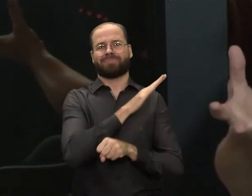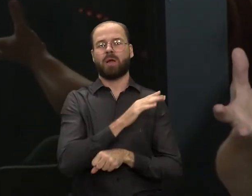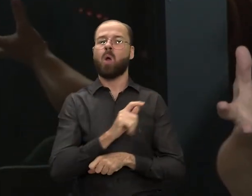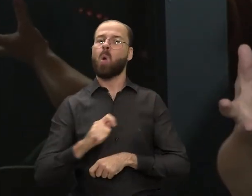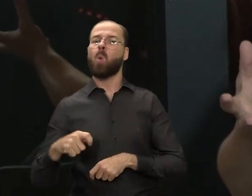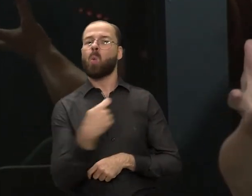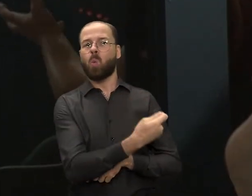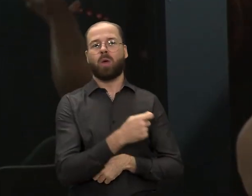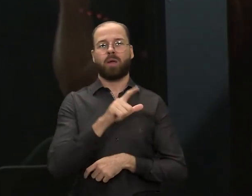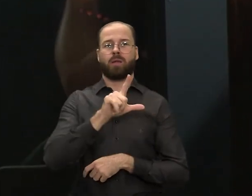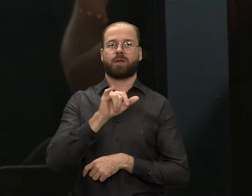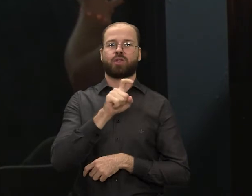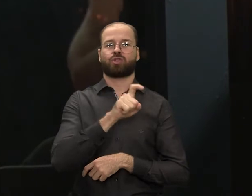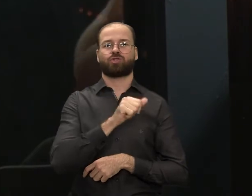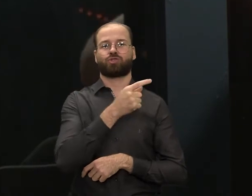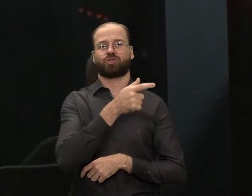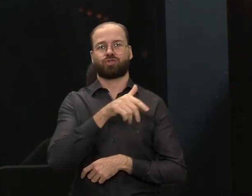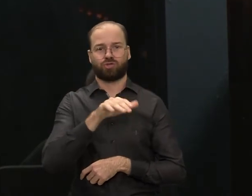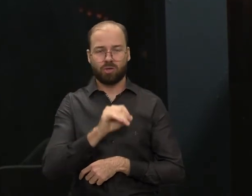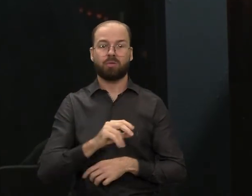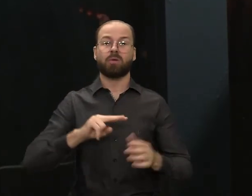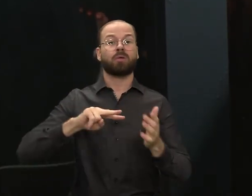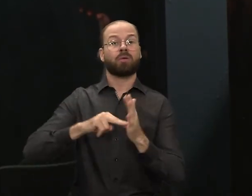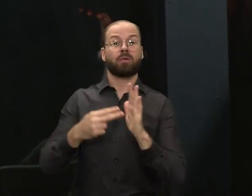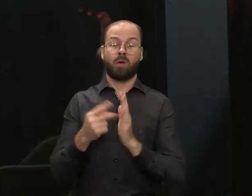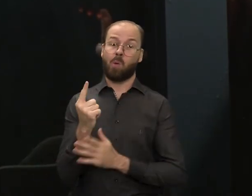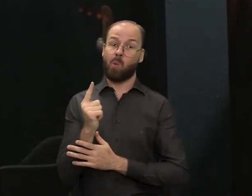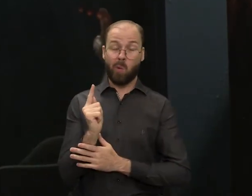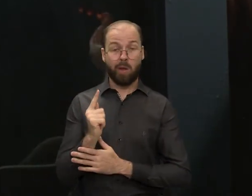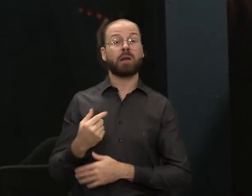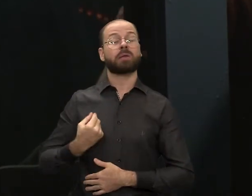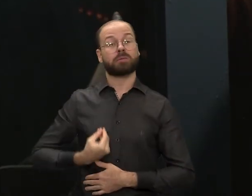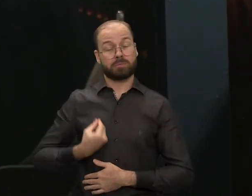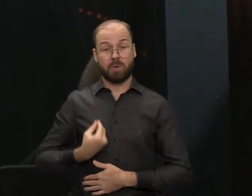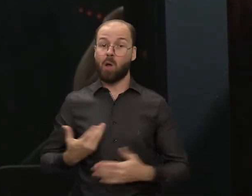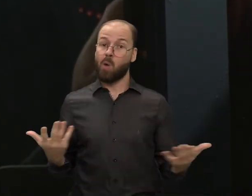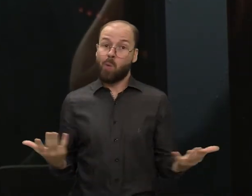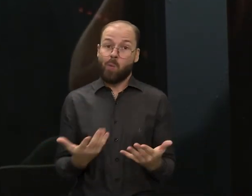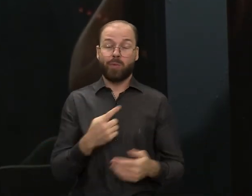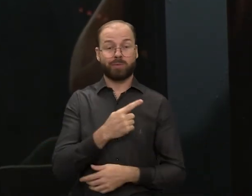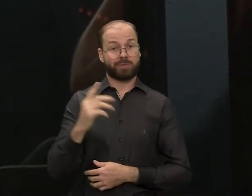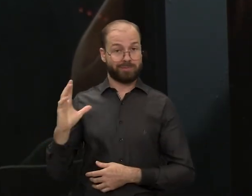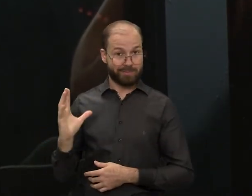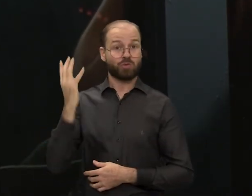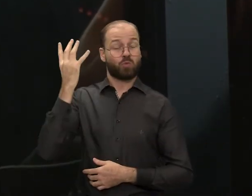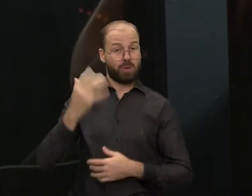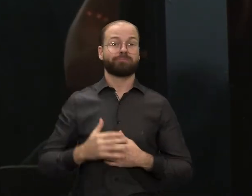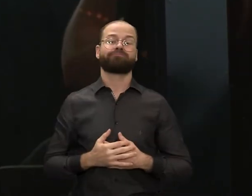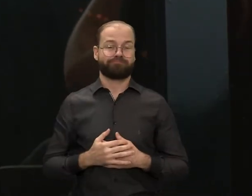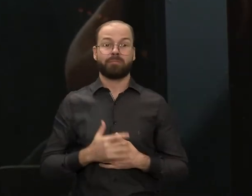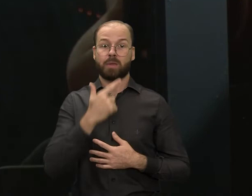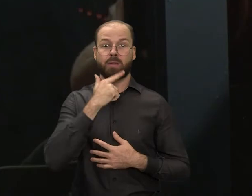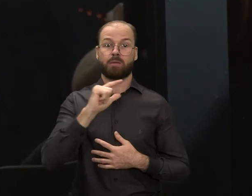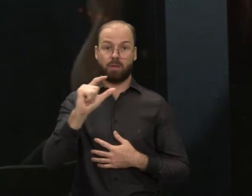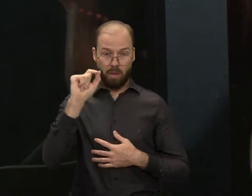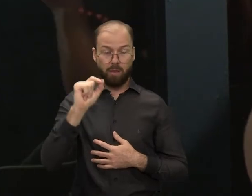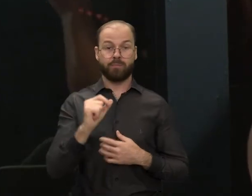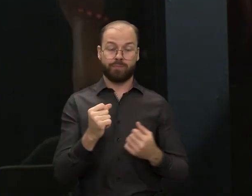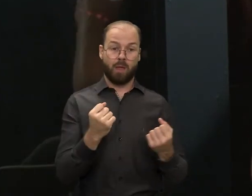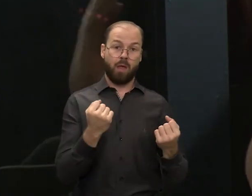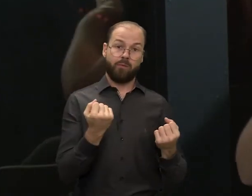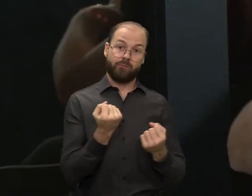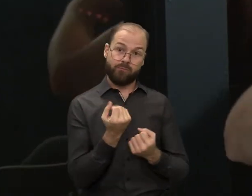lixão, né? Então, Goiânia está nessa situação hoje. Quem viaja, né, de Goiânia